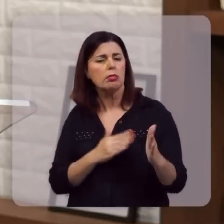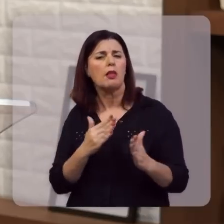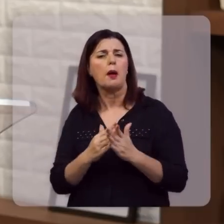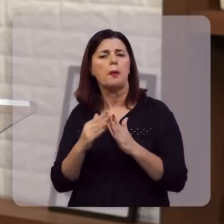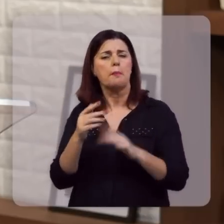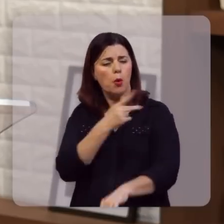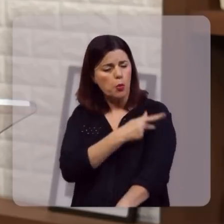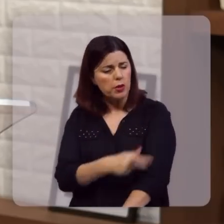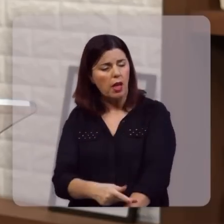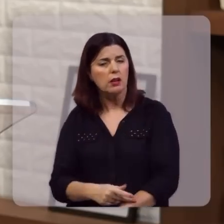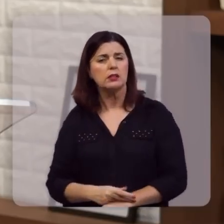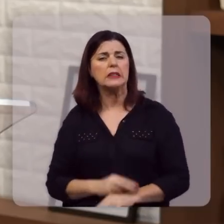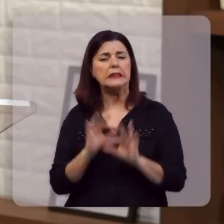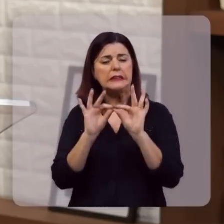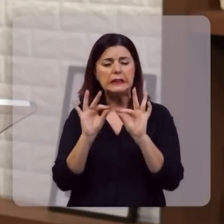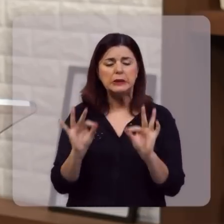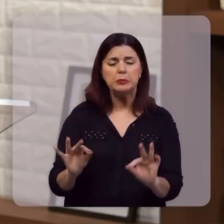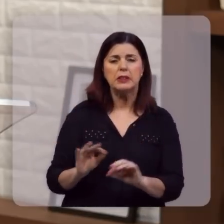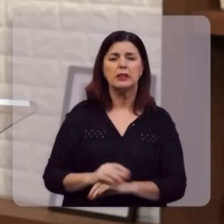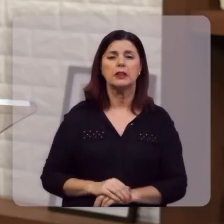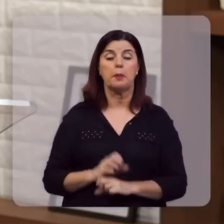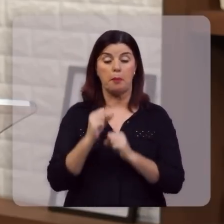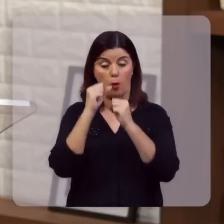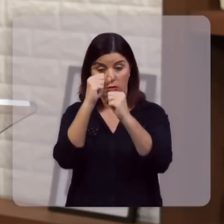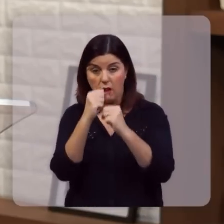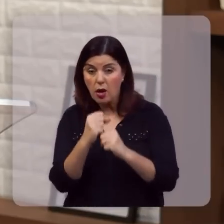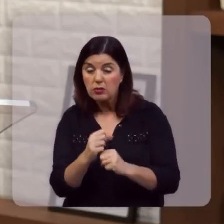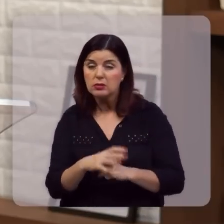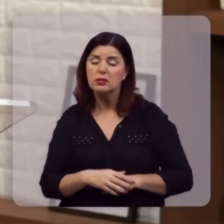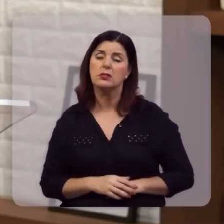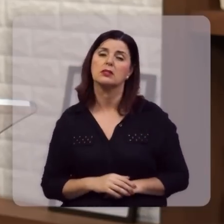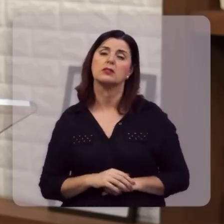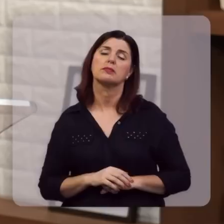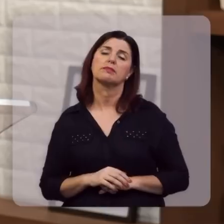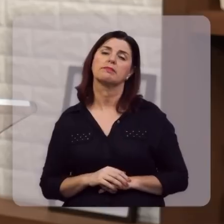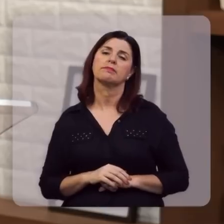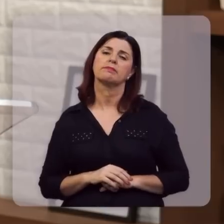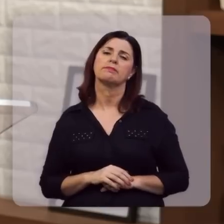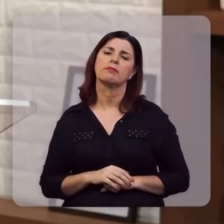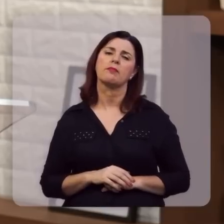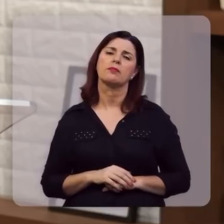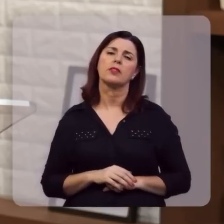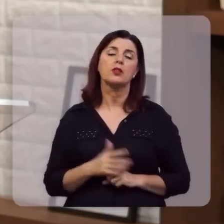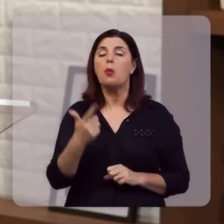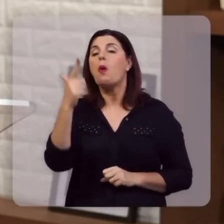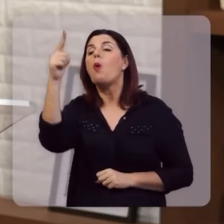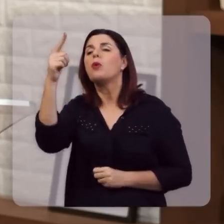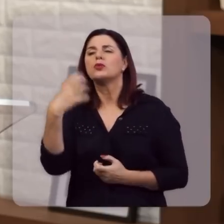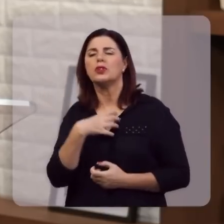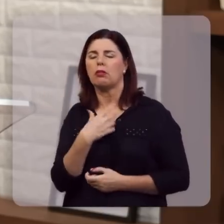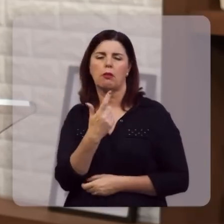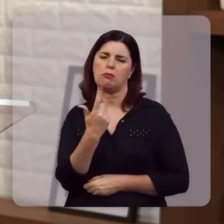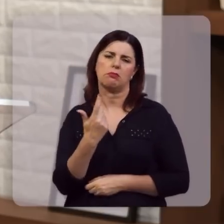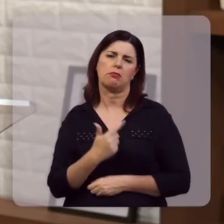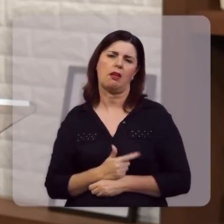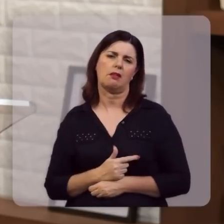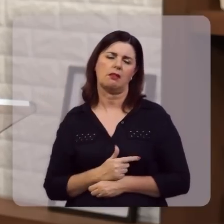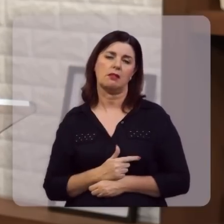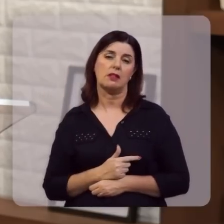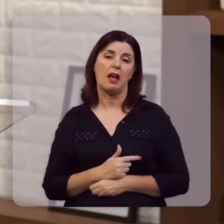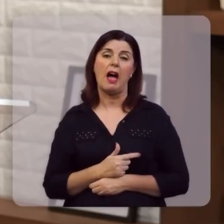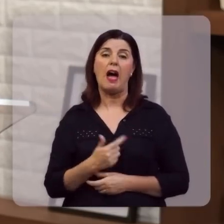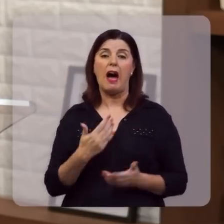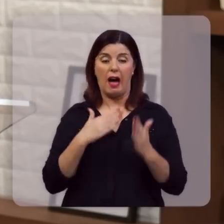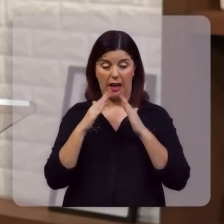íntegra, pura, simples, mas poderosa. Não há outro meio.